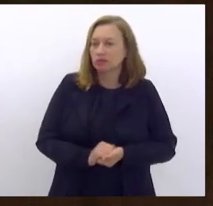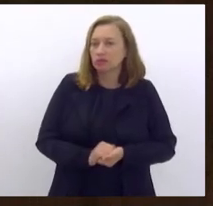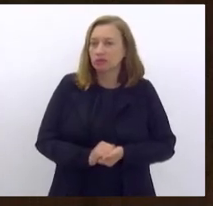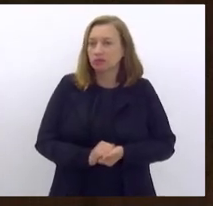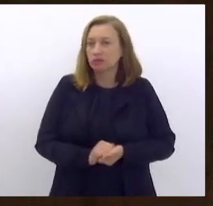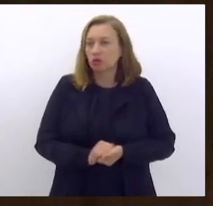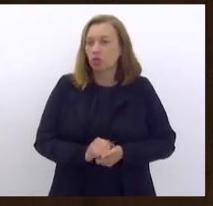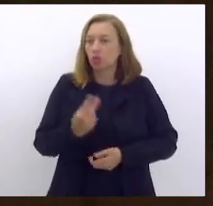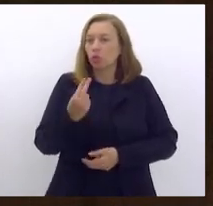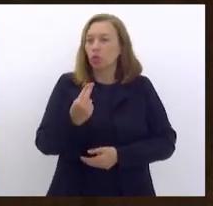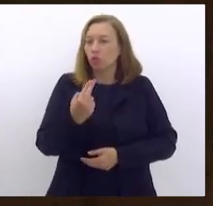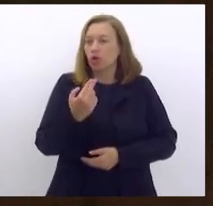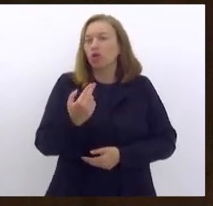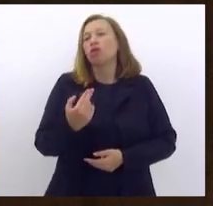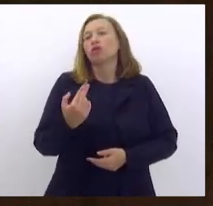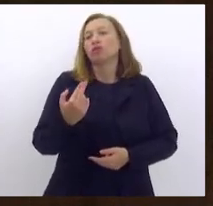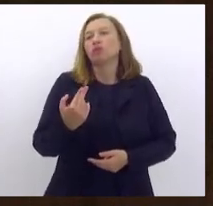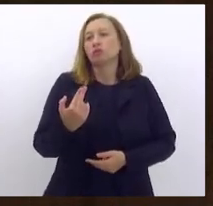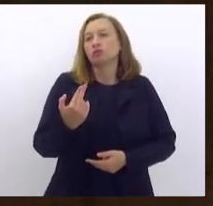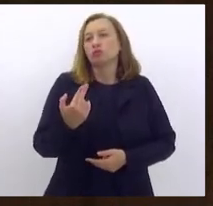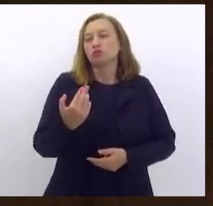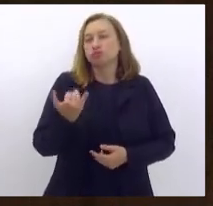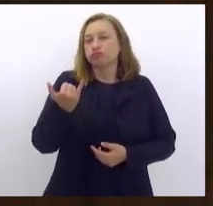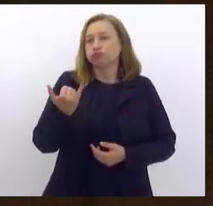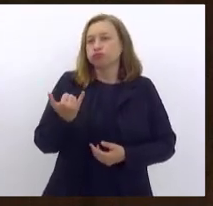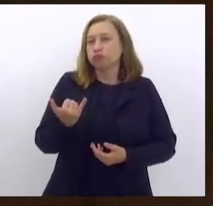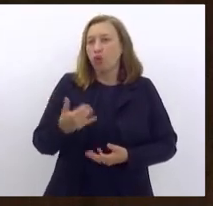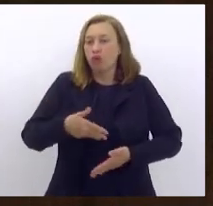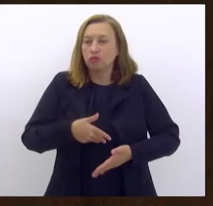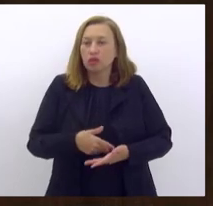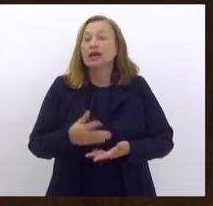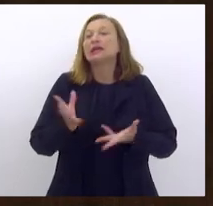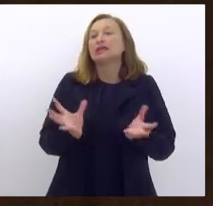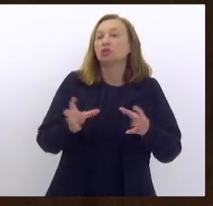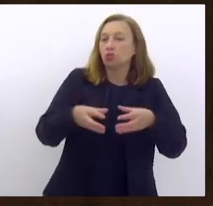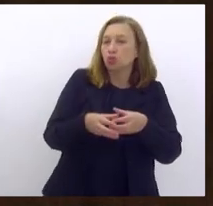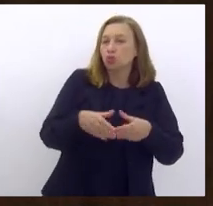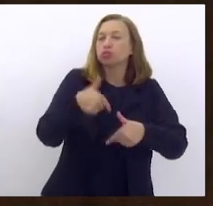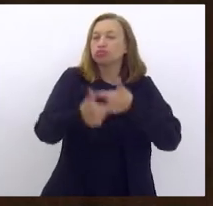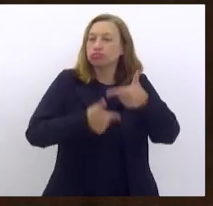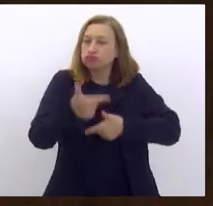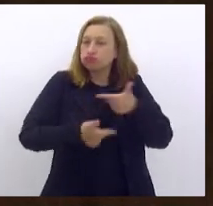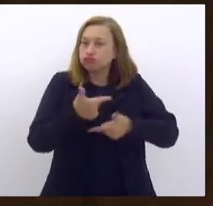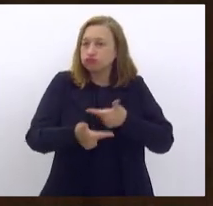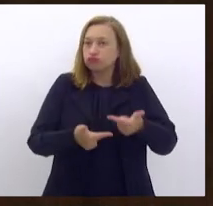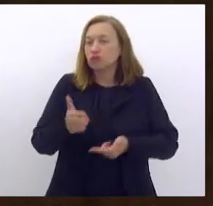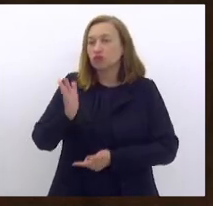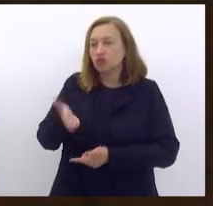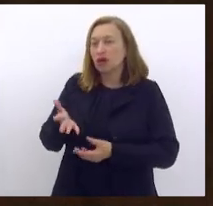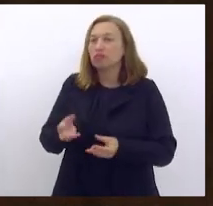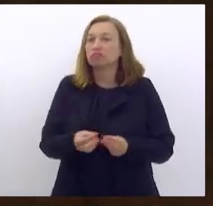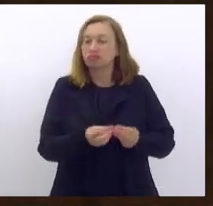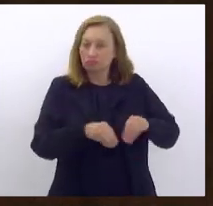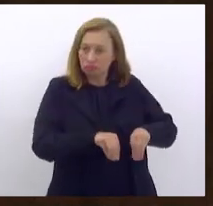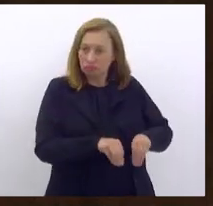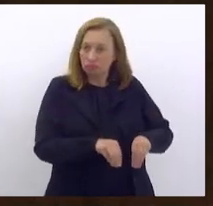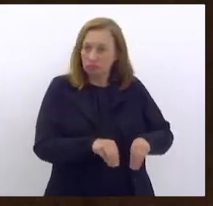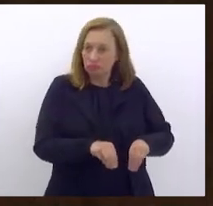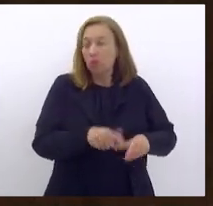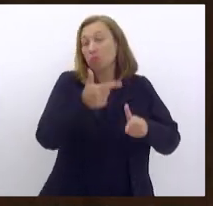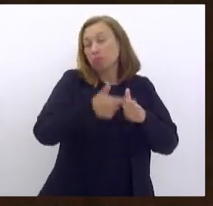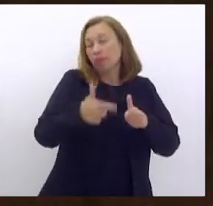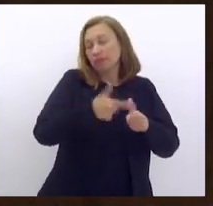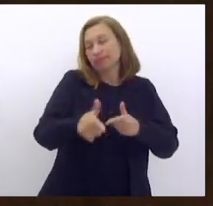teor nutricional. E isso acarreta para essa classe trabalhadora, que já é extremamente precarizada, problemas